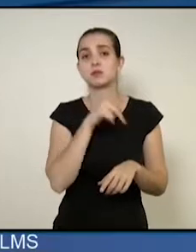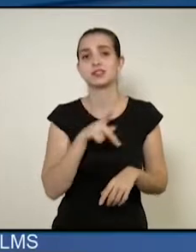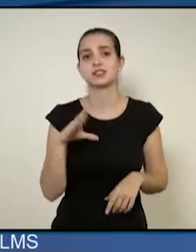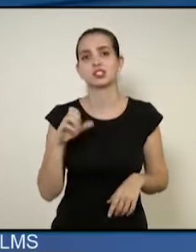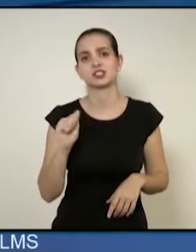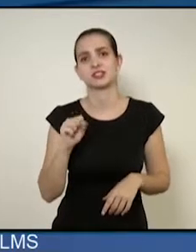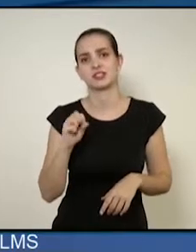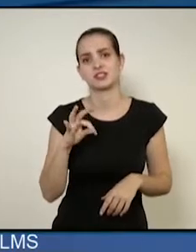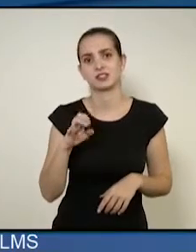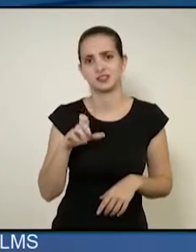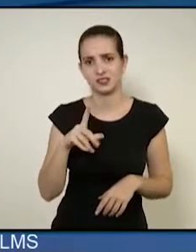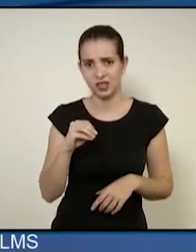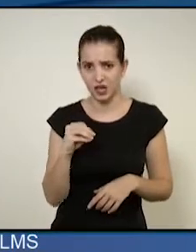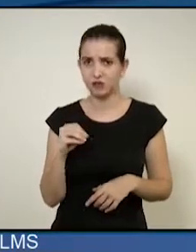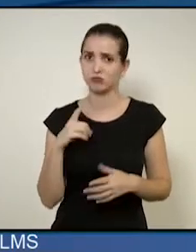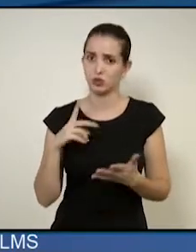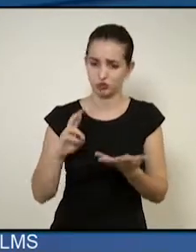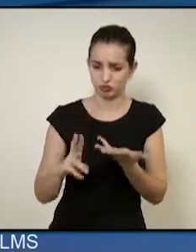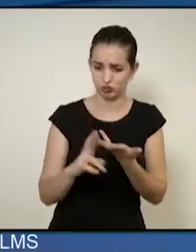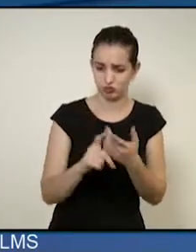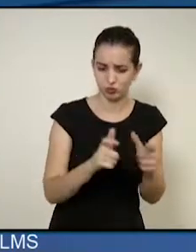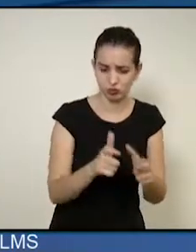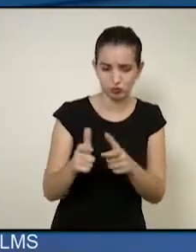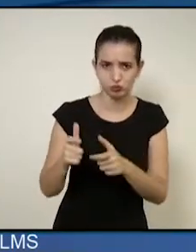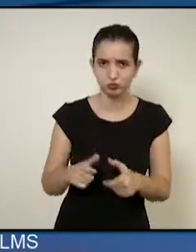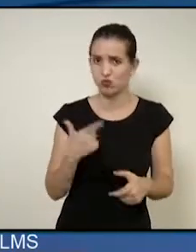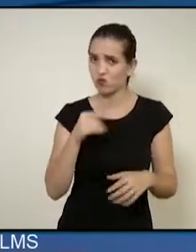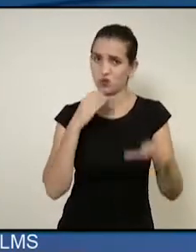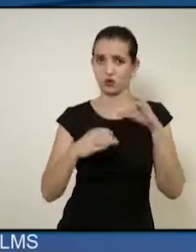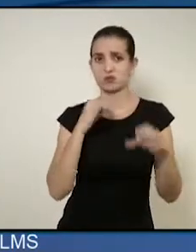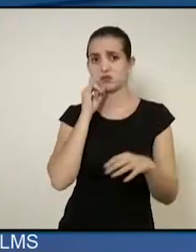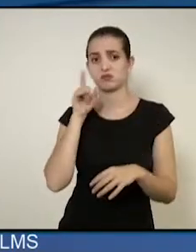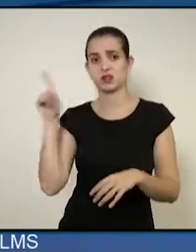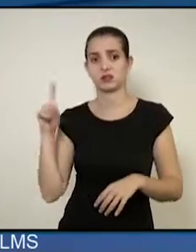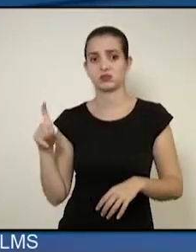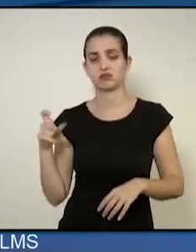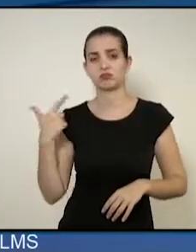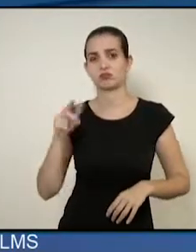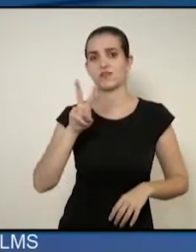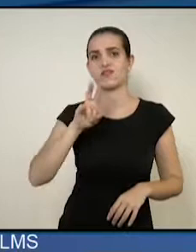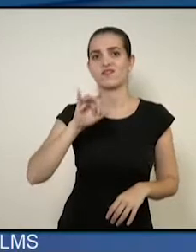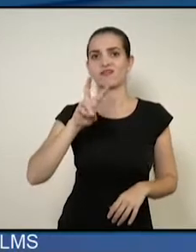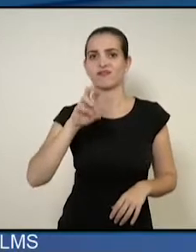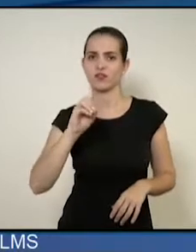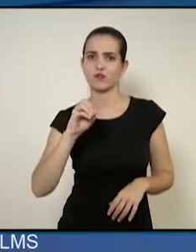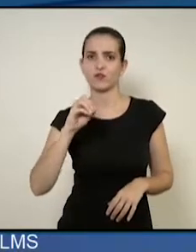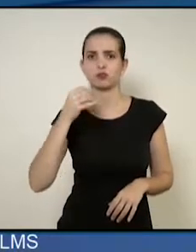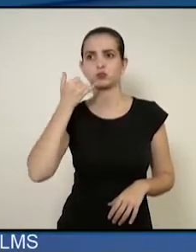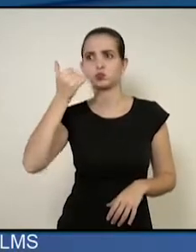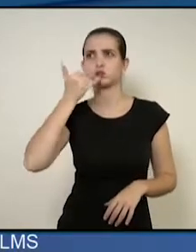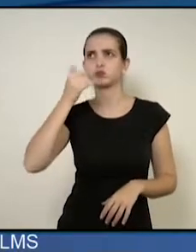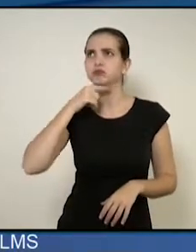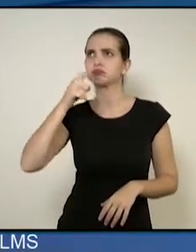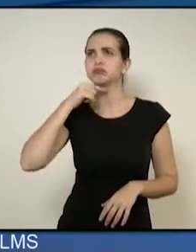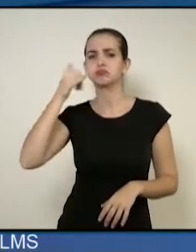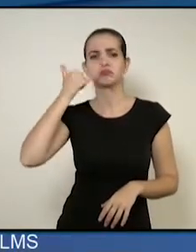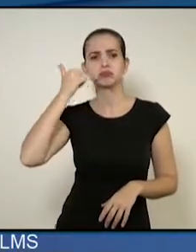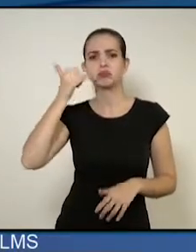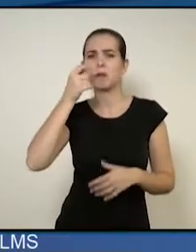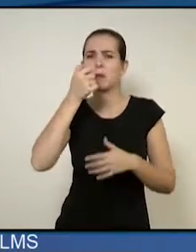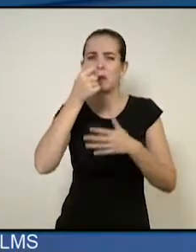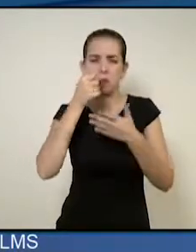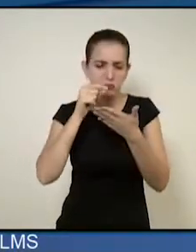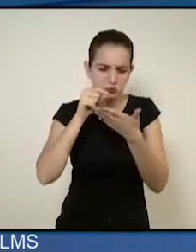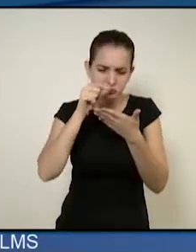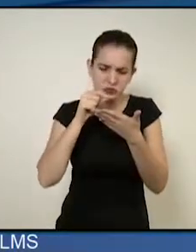tem comunicação. Ontem, por exemplo, em Dourados, não se conseguia, pela Vivo, se comunicar. O sinal aparecia ali um pontinho,